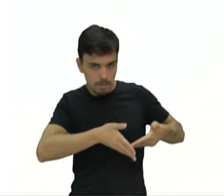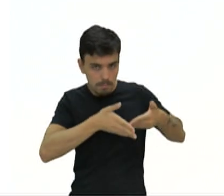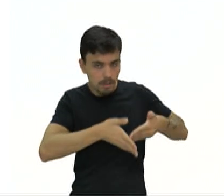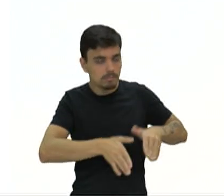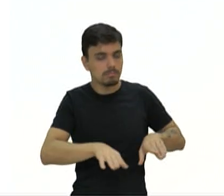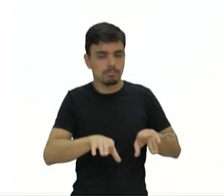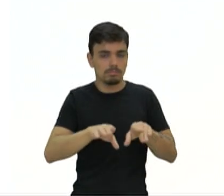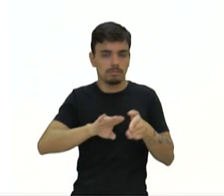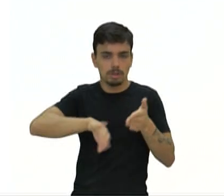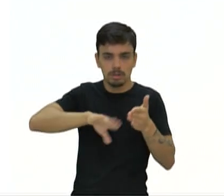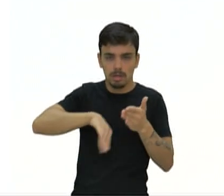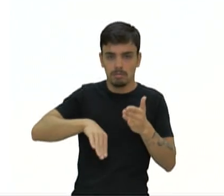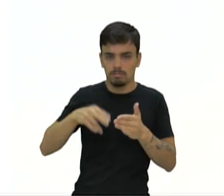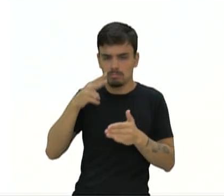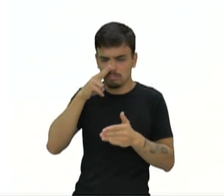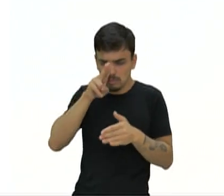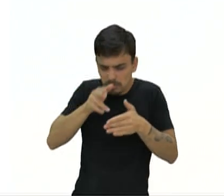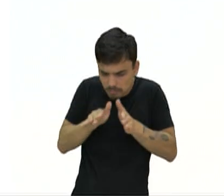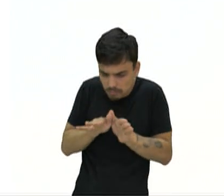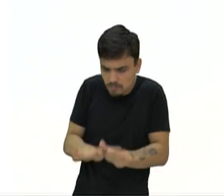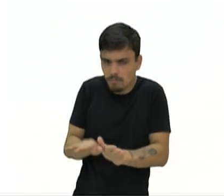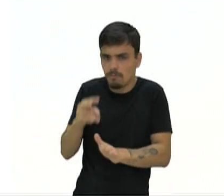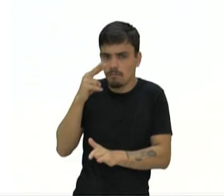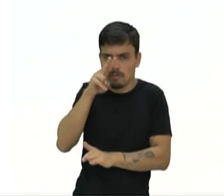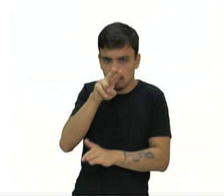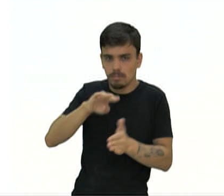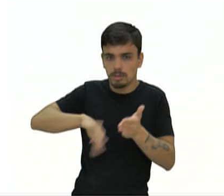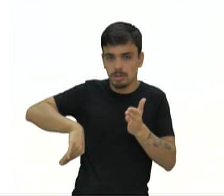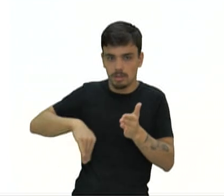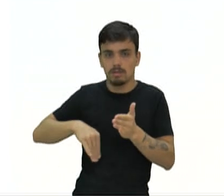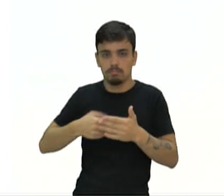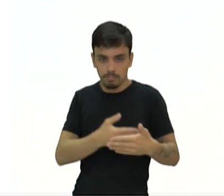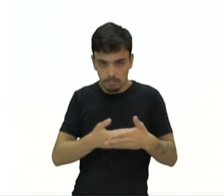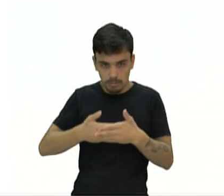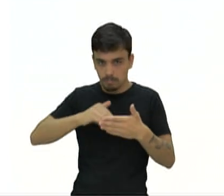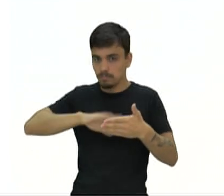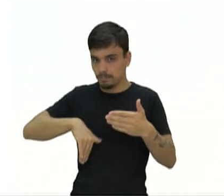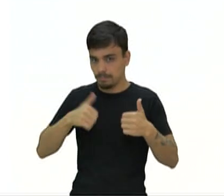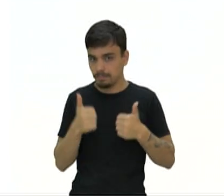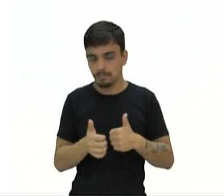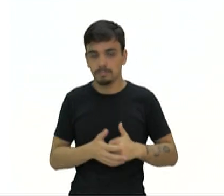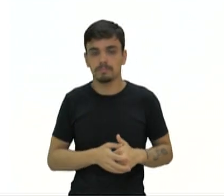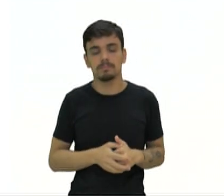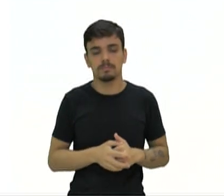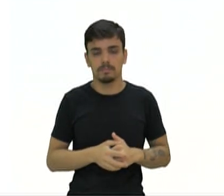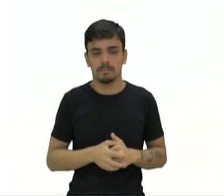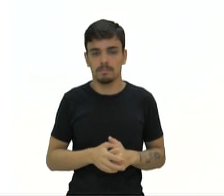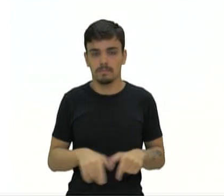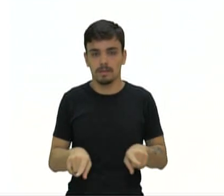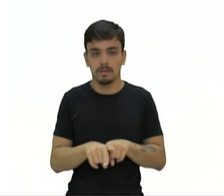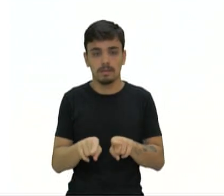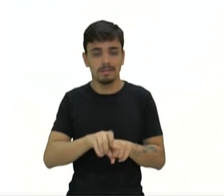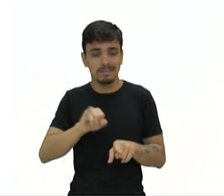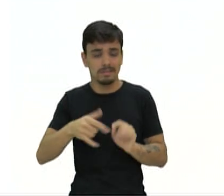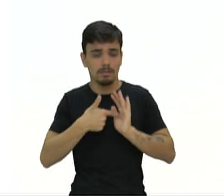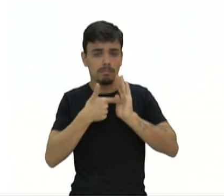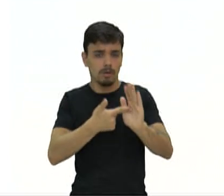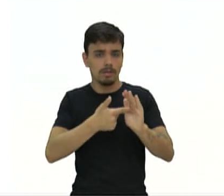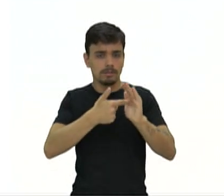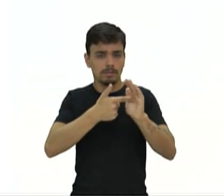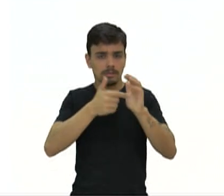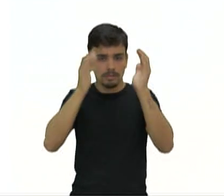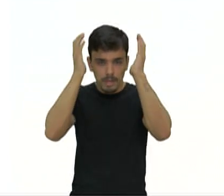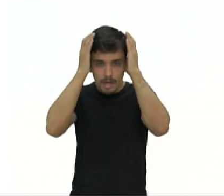jogar a criança para fora, para o meio exterior ali. Uma vez que aparece a cabeça, né,